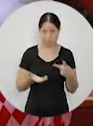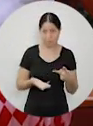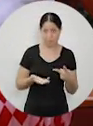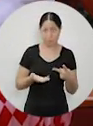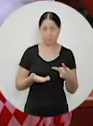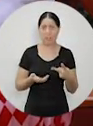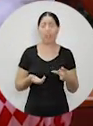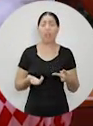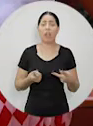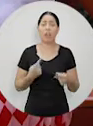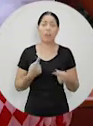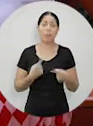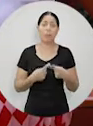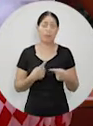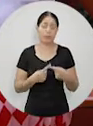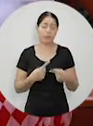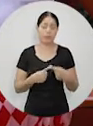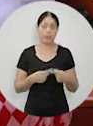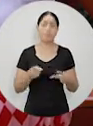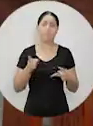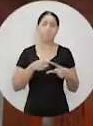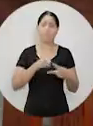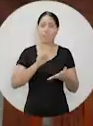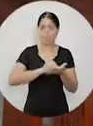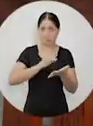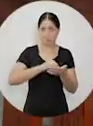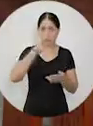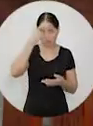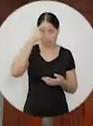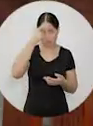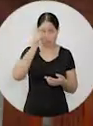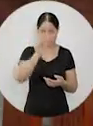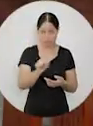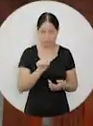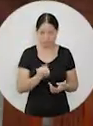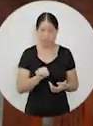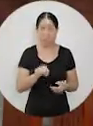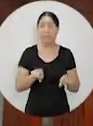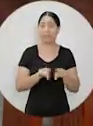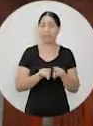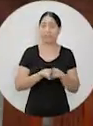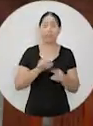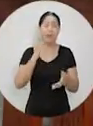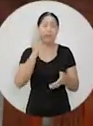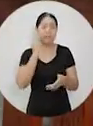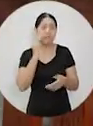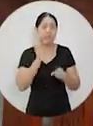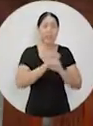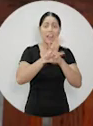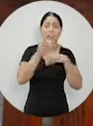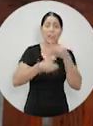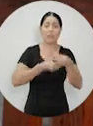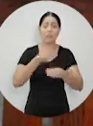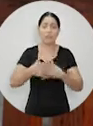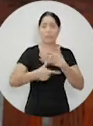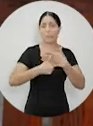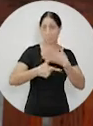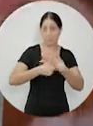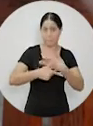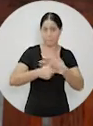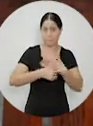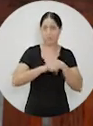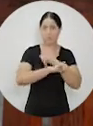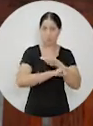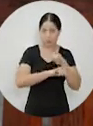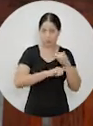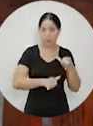que as duas coisas são verdadeiras. Eu acho que falta conscientização, falta entender como funciona o trabalho da